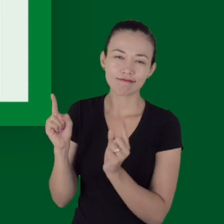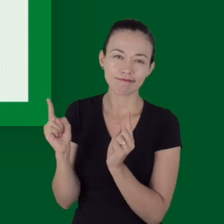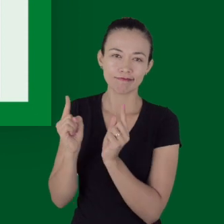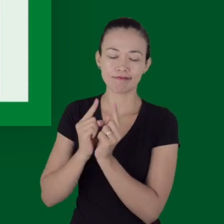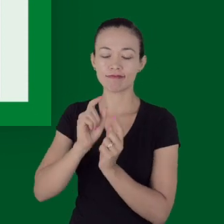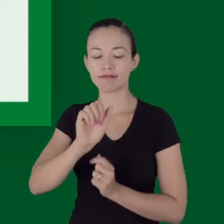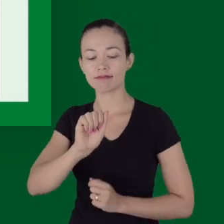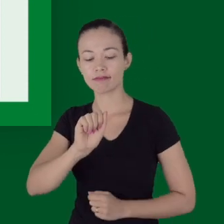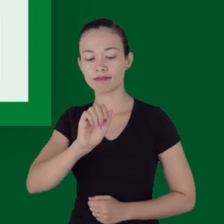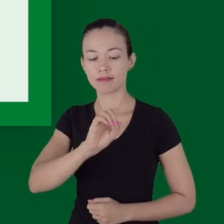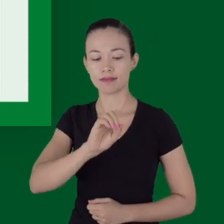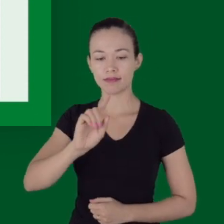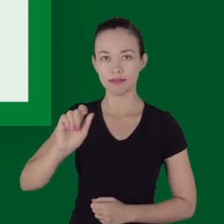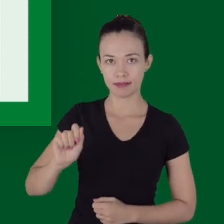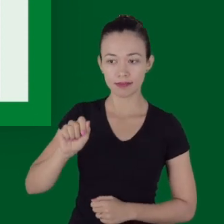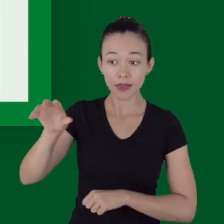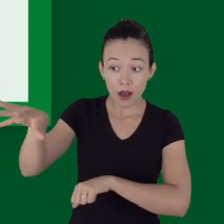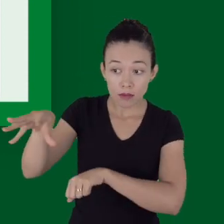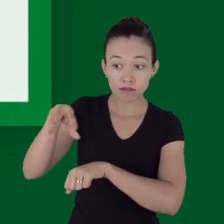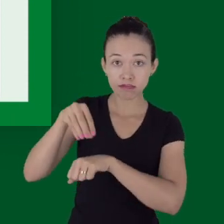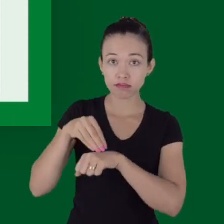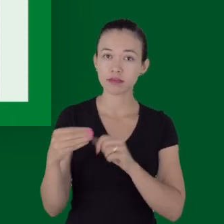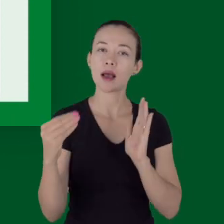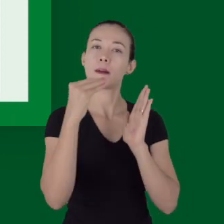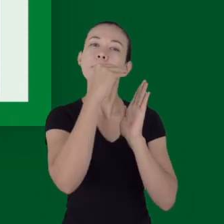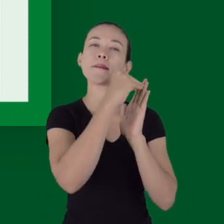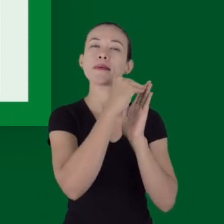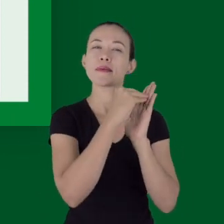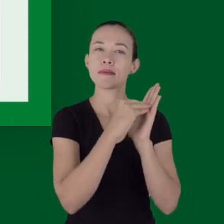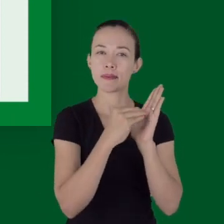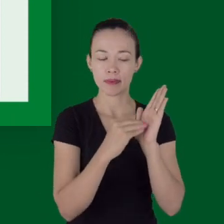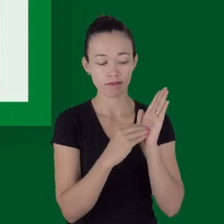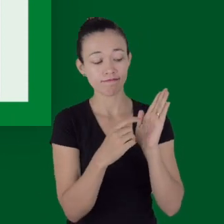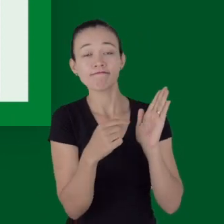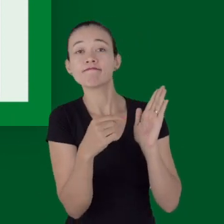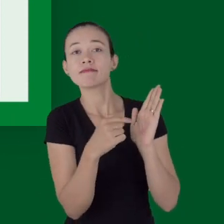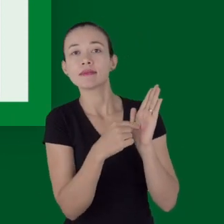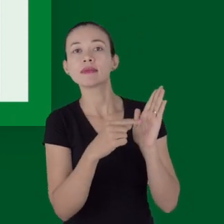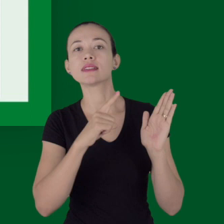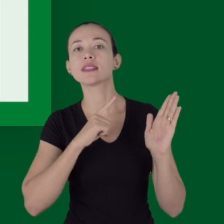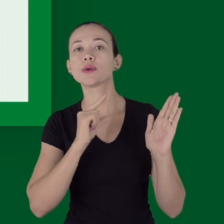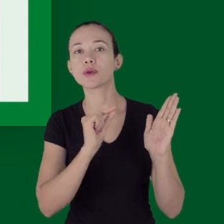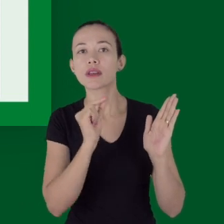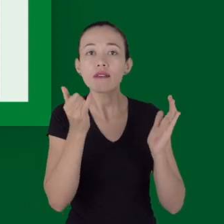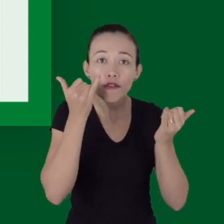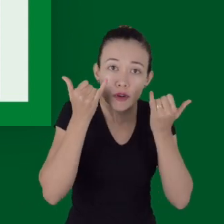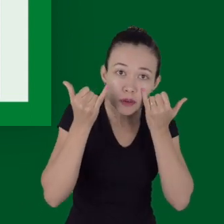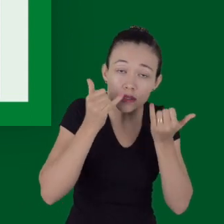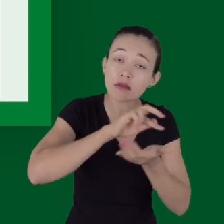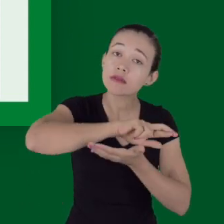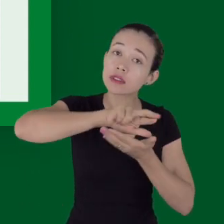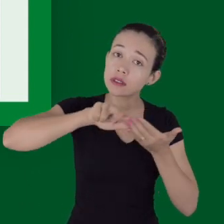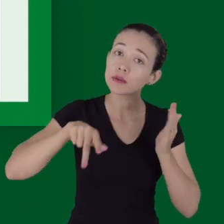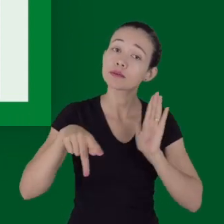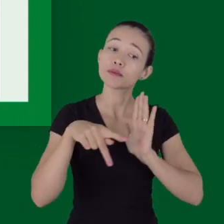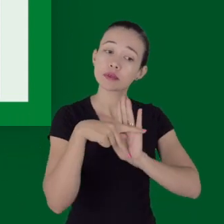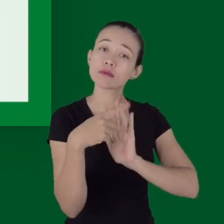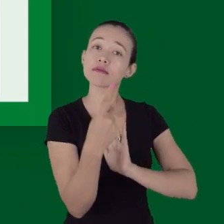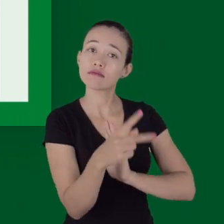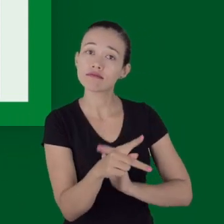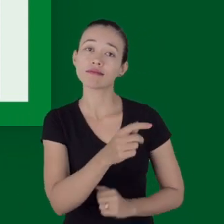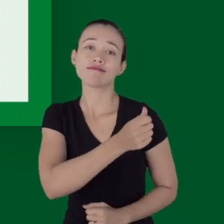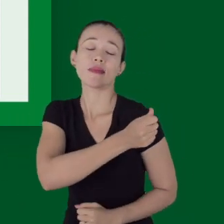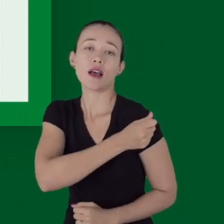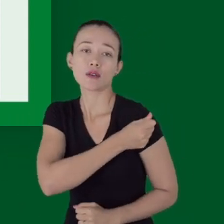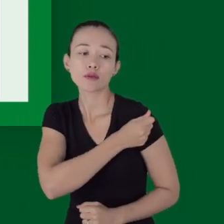e também resguardar o aluno e a instituição, pois vai conter as informações relevantes para o